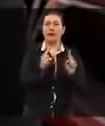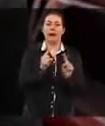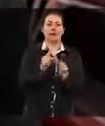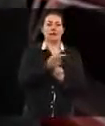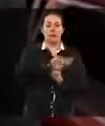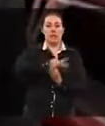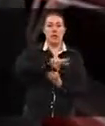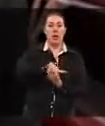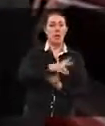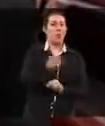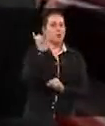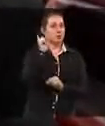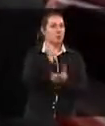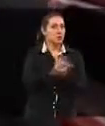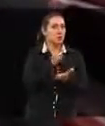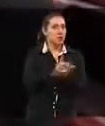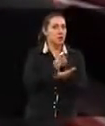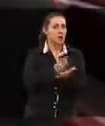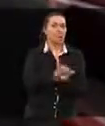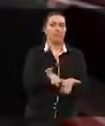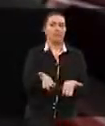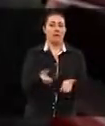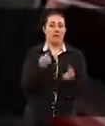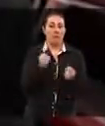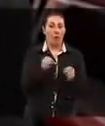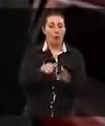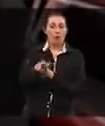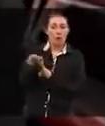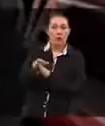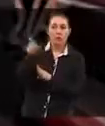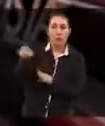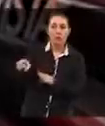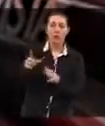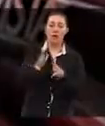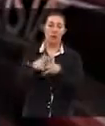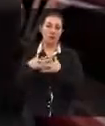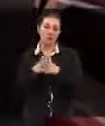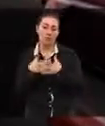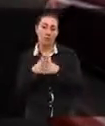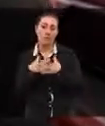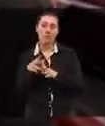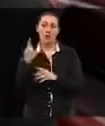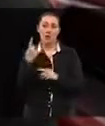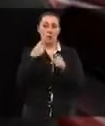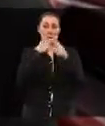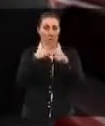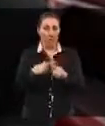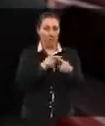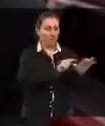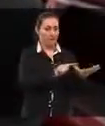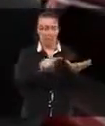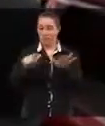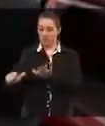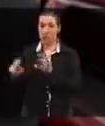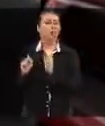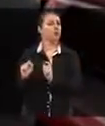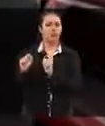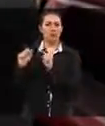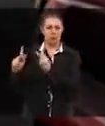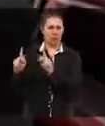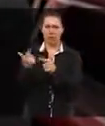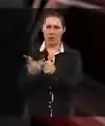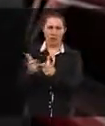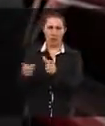são exceções. São exceções, né? Mas normalmente você pode, obviamente, eu gosto muito de batata frita. Tá, tudo bem,